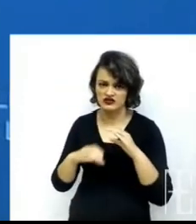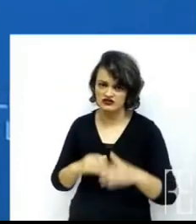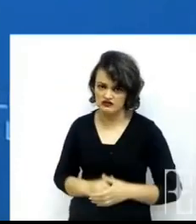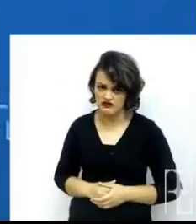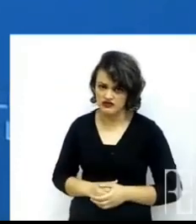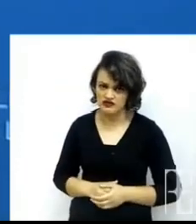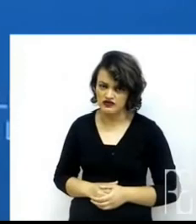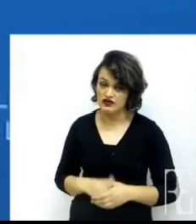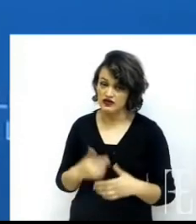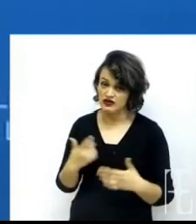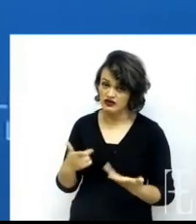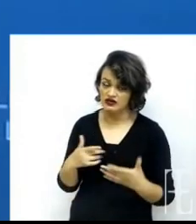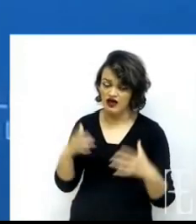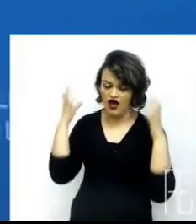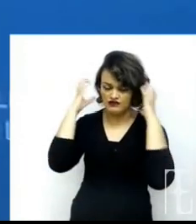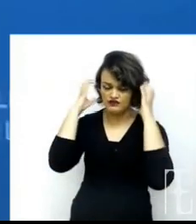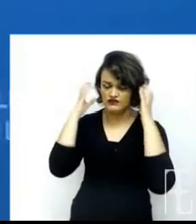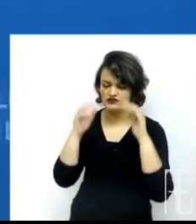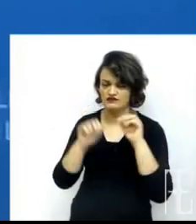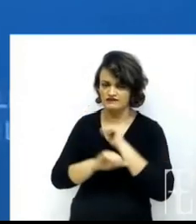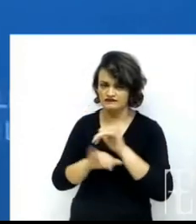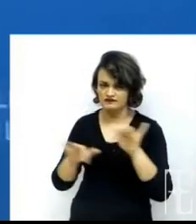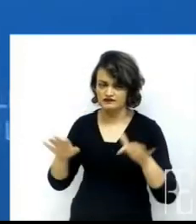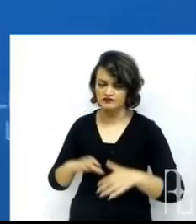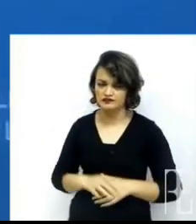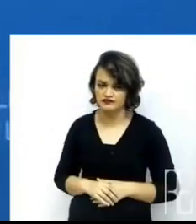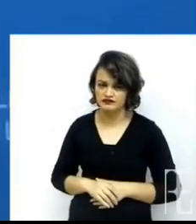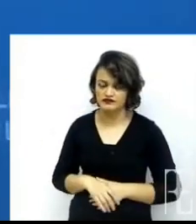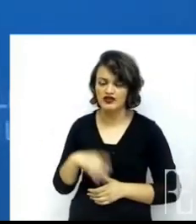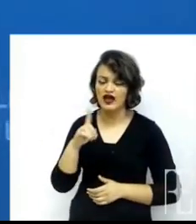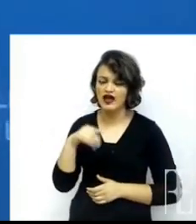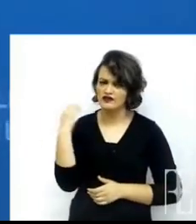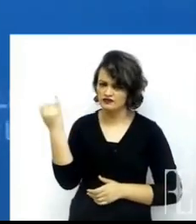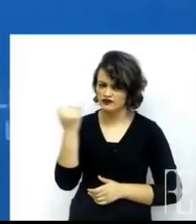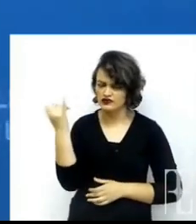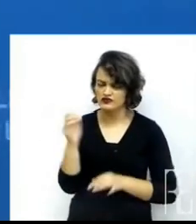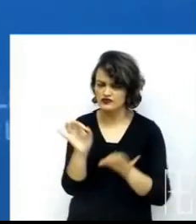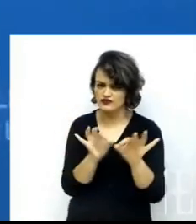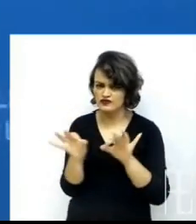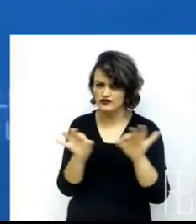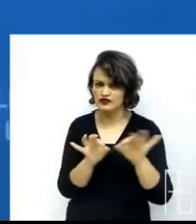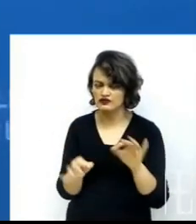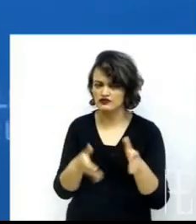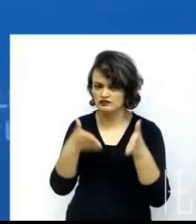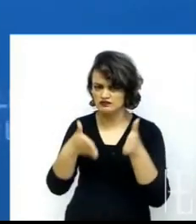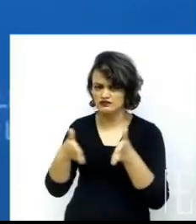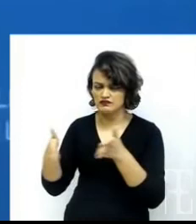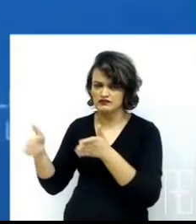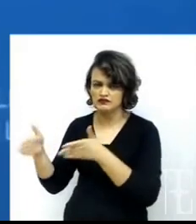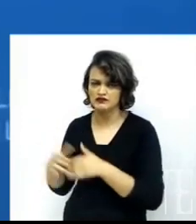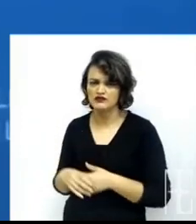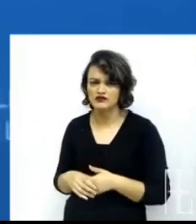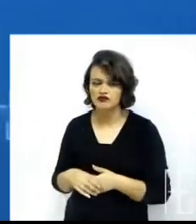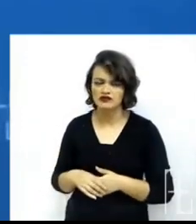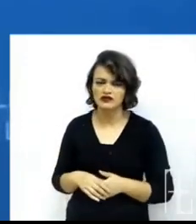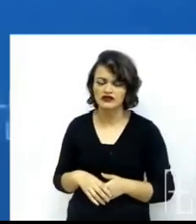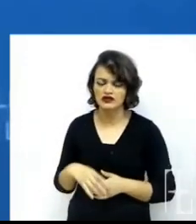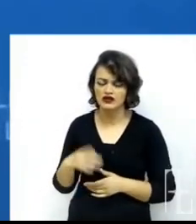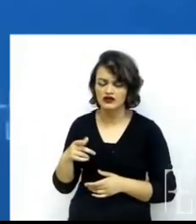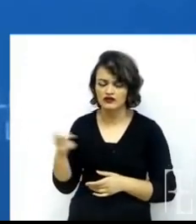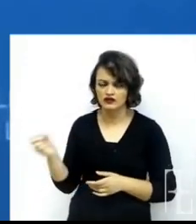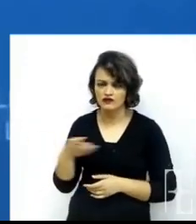e radiodifusão. É importante organizar cuidadosamente o próximo